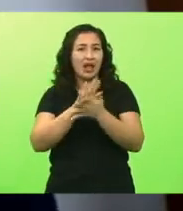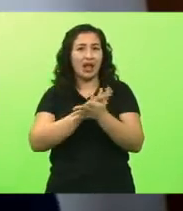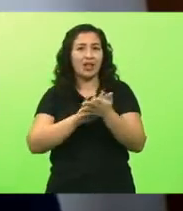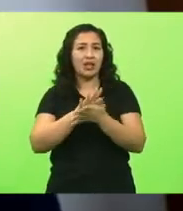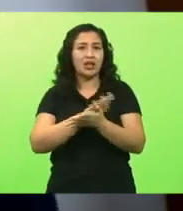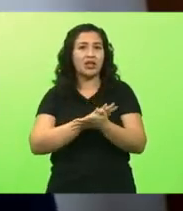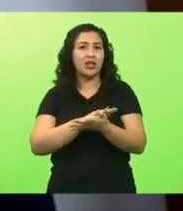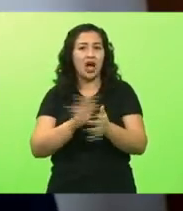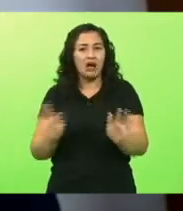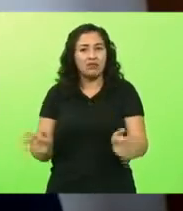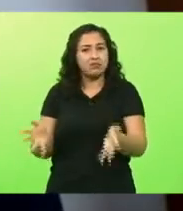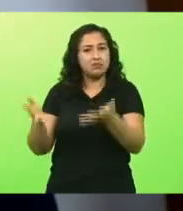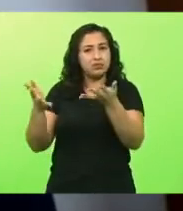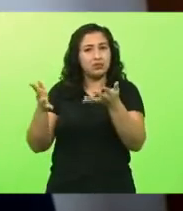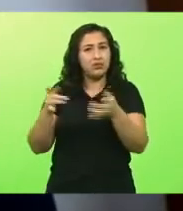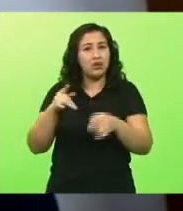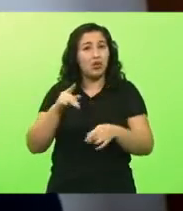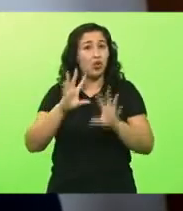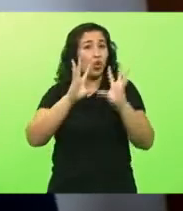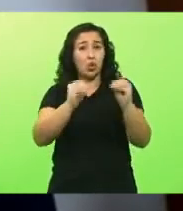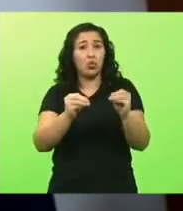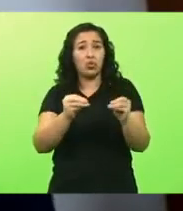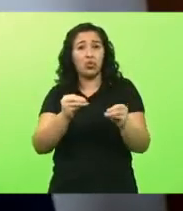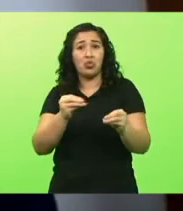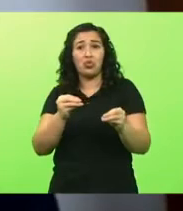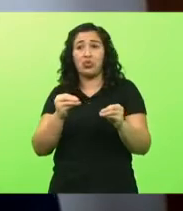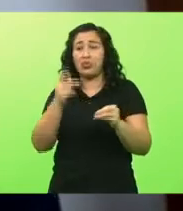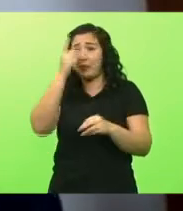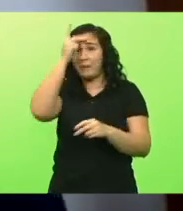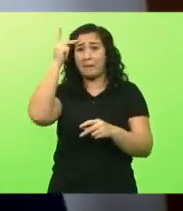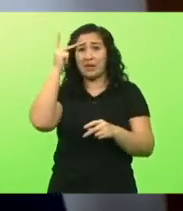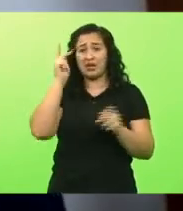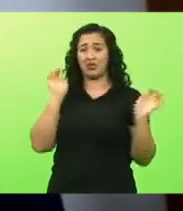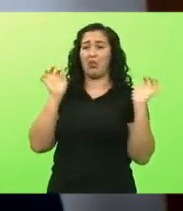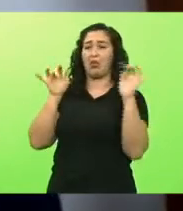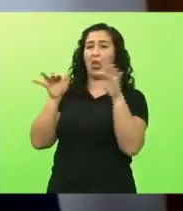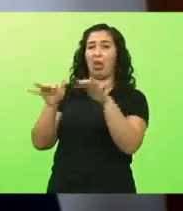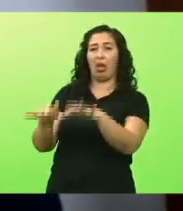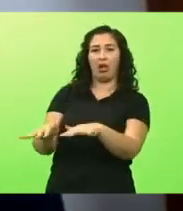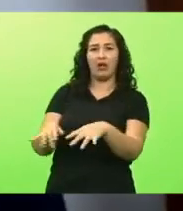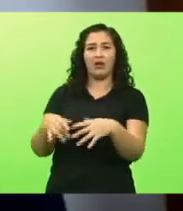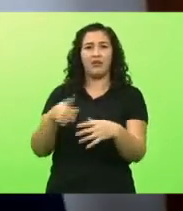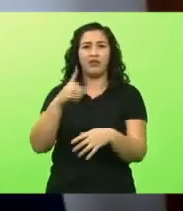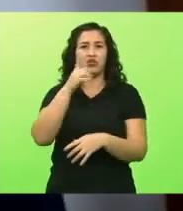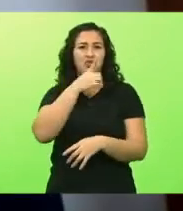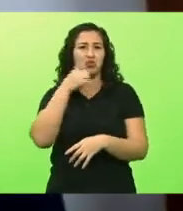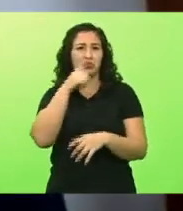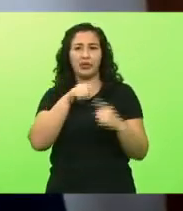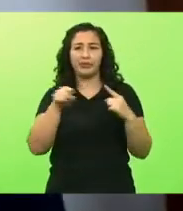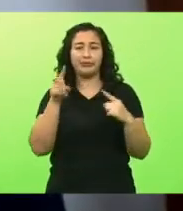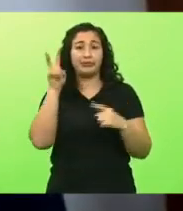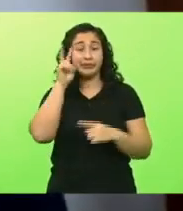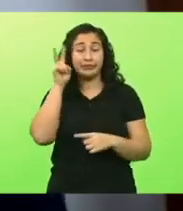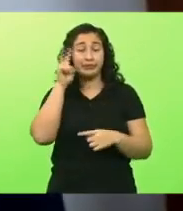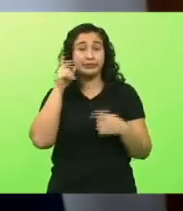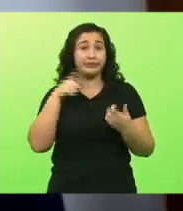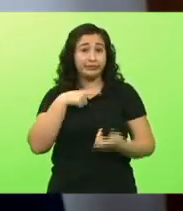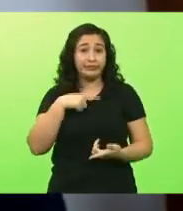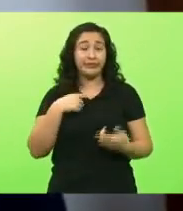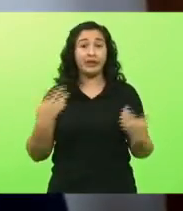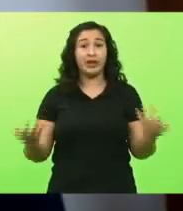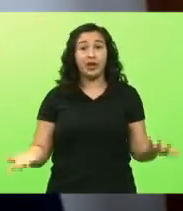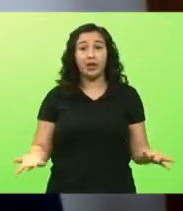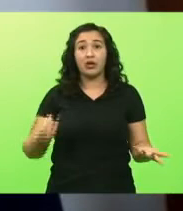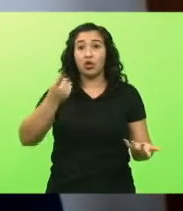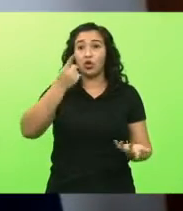a ordem do dia, de todo dia, de todas as semanas, de todos os domingos. Então, nós temos que